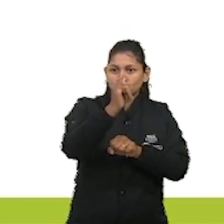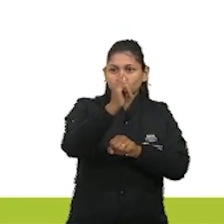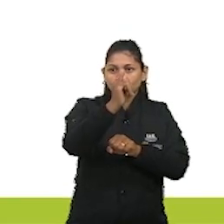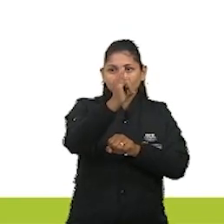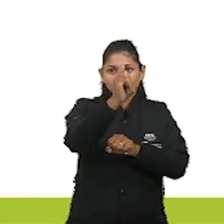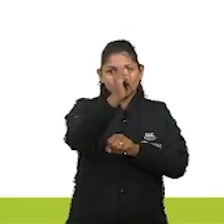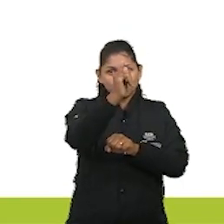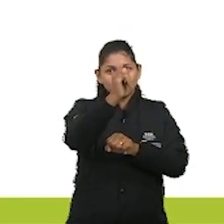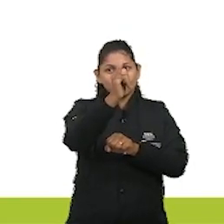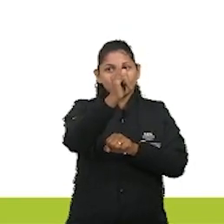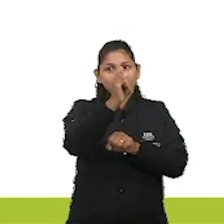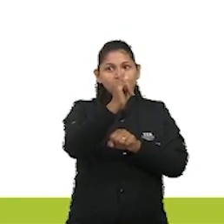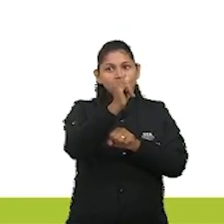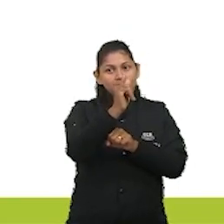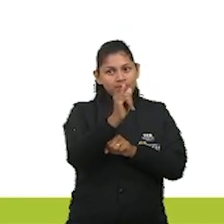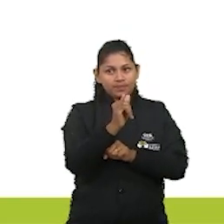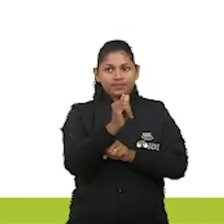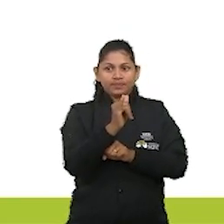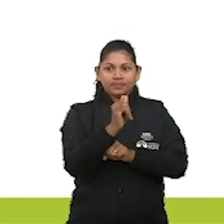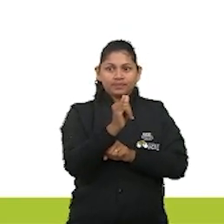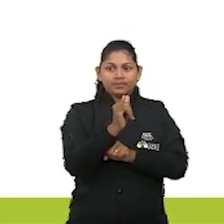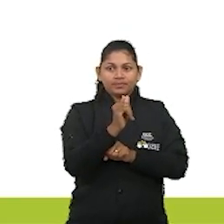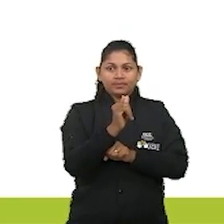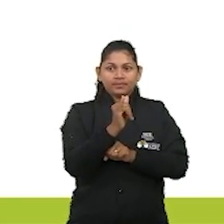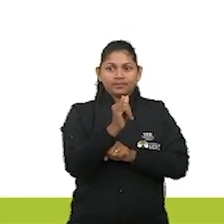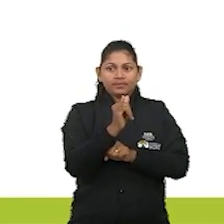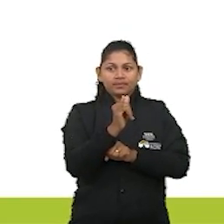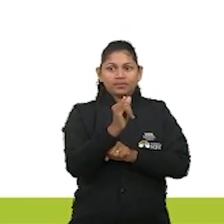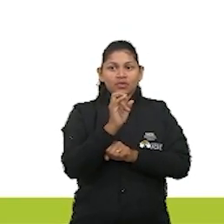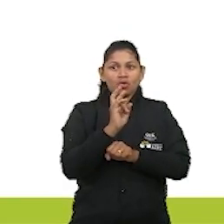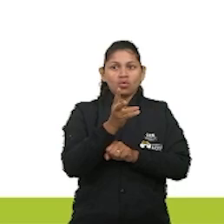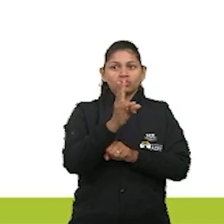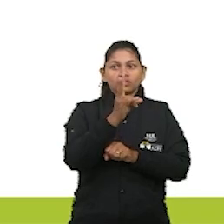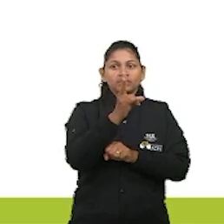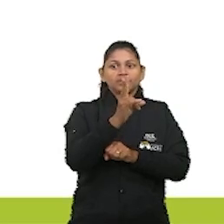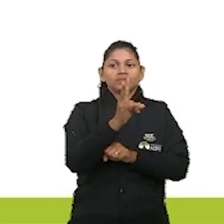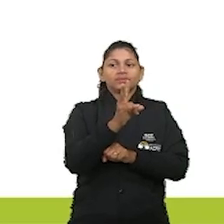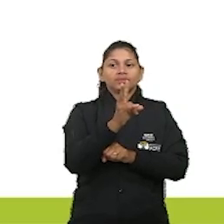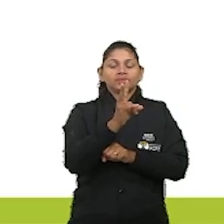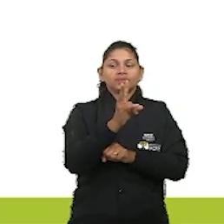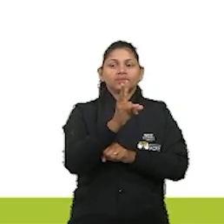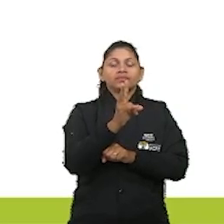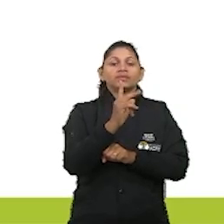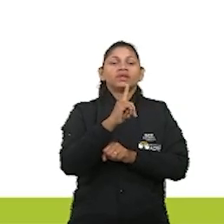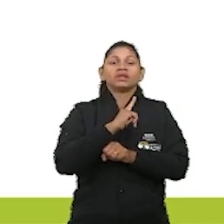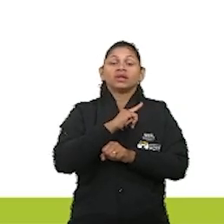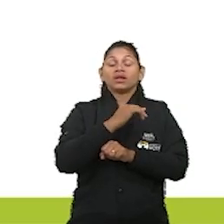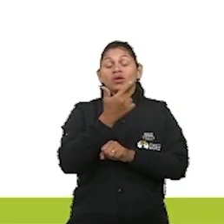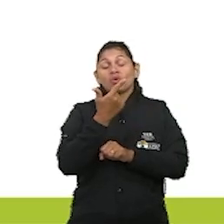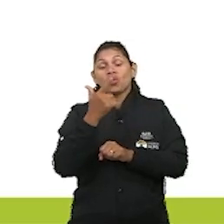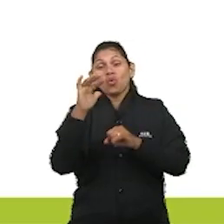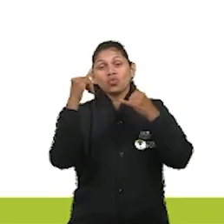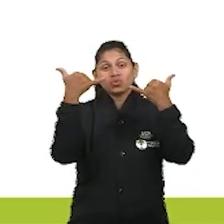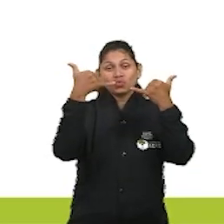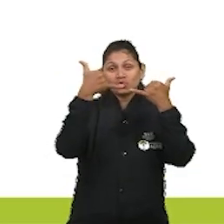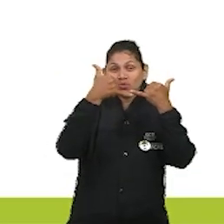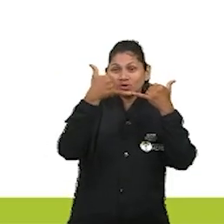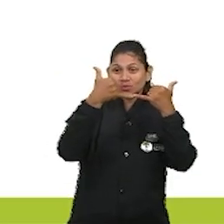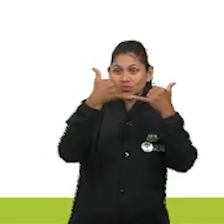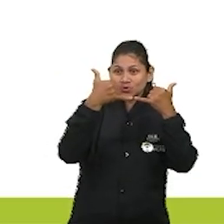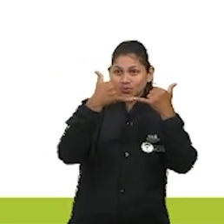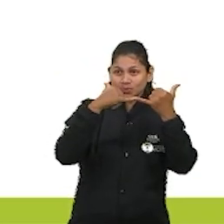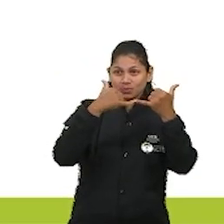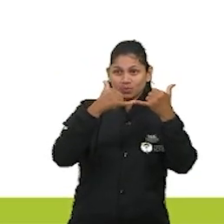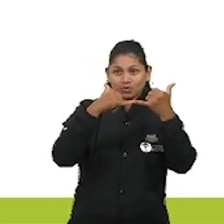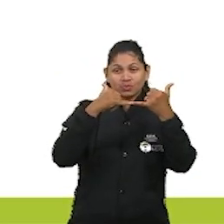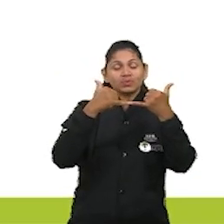foi dividido em I1 e IB. Prosseguindo, eu vou ter outro nó ali, né? Depois de